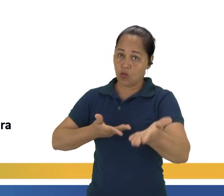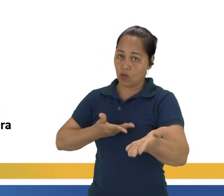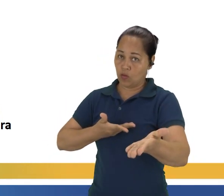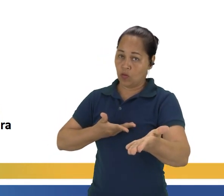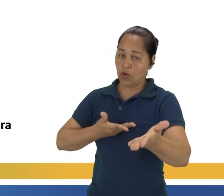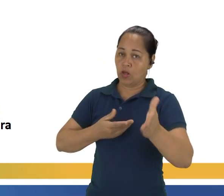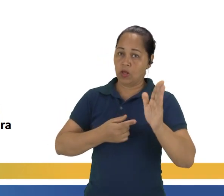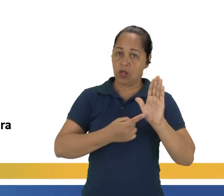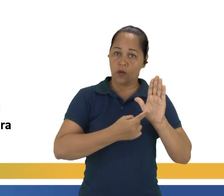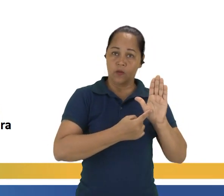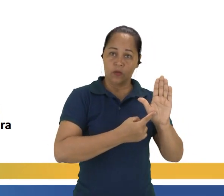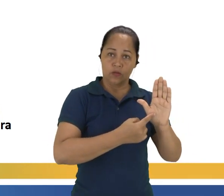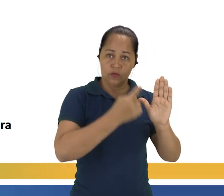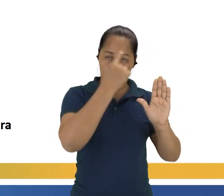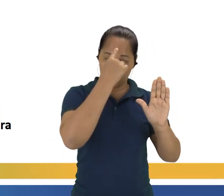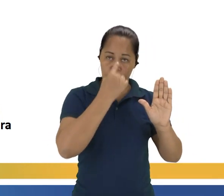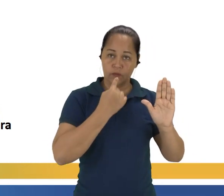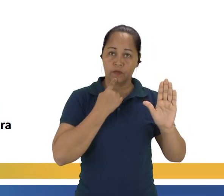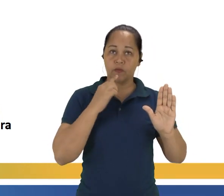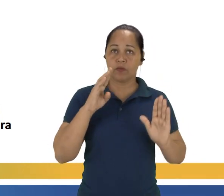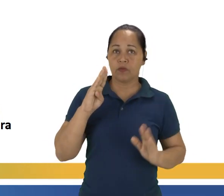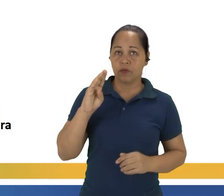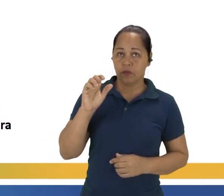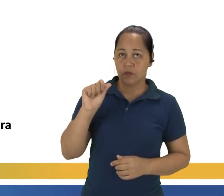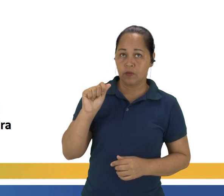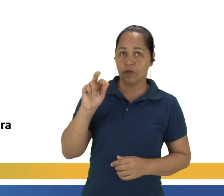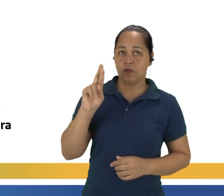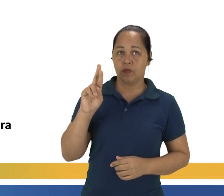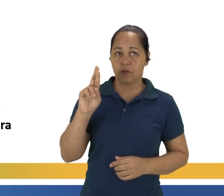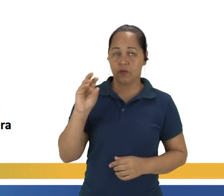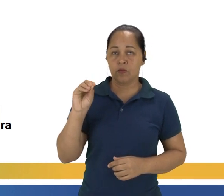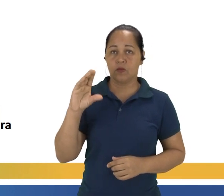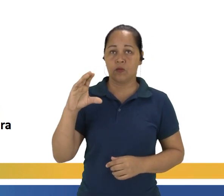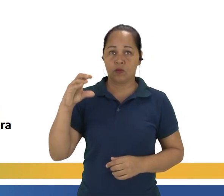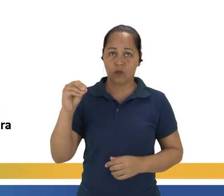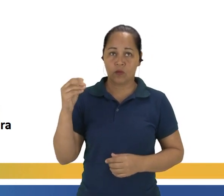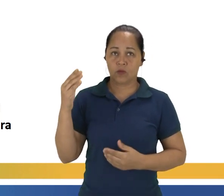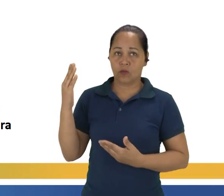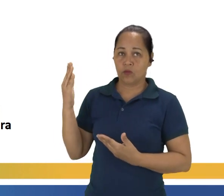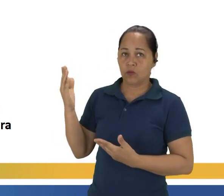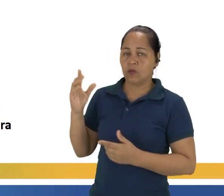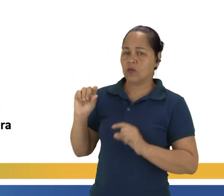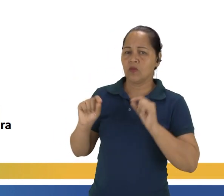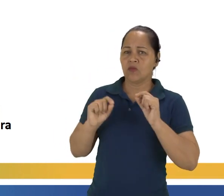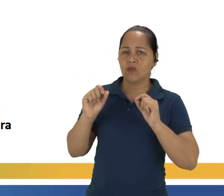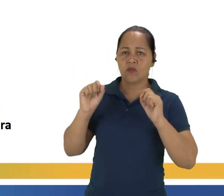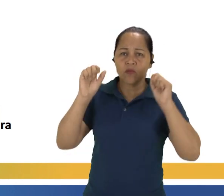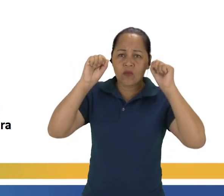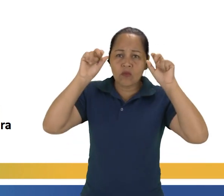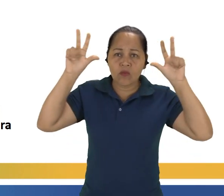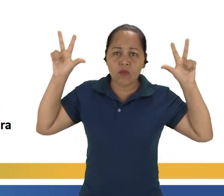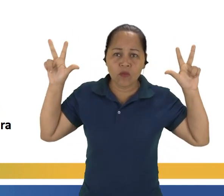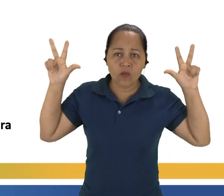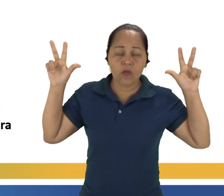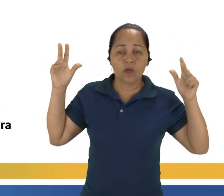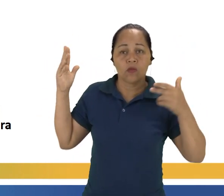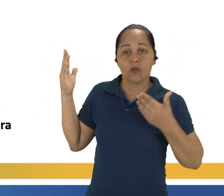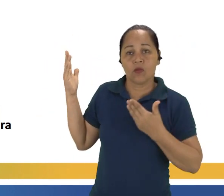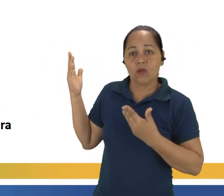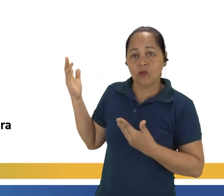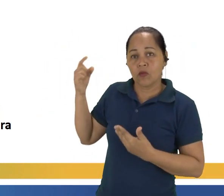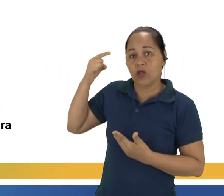obra de arte do barroco espanhol um artista chamado josé ribeiro essa tela chama moisés então o que seria o pensamento medieval